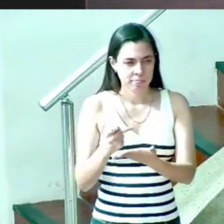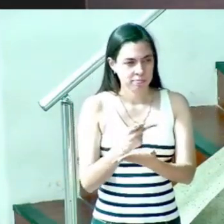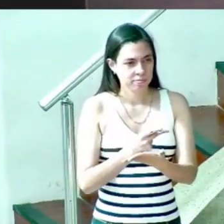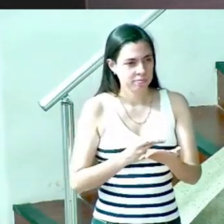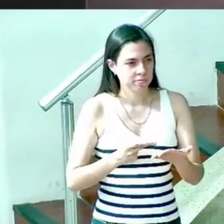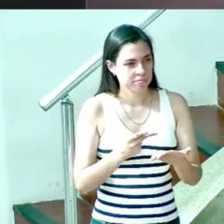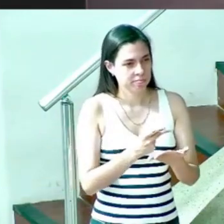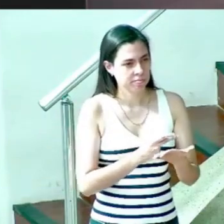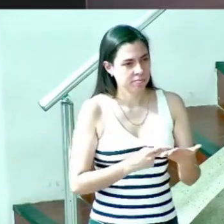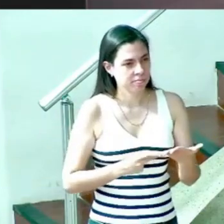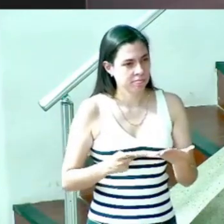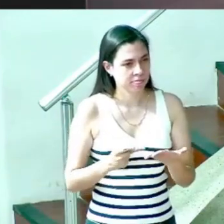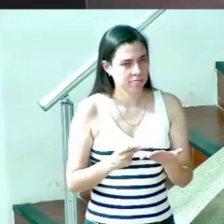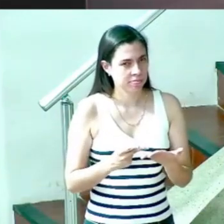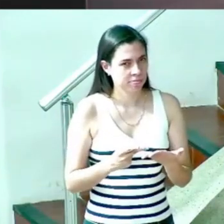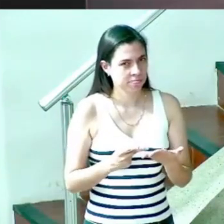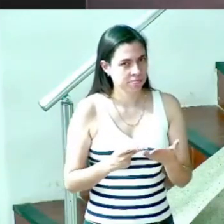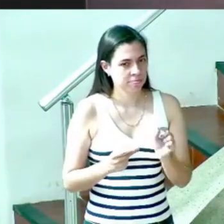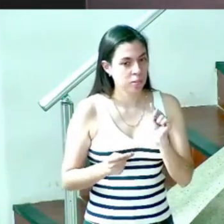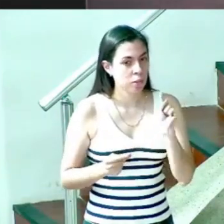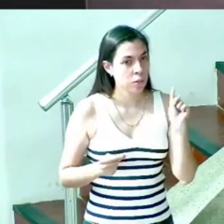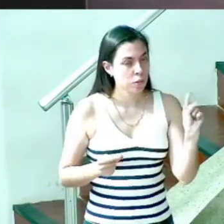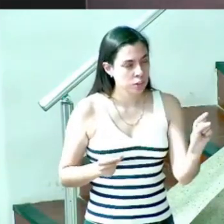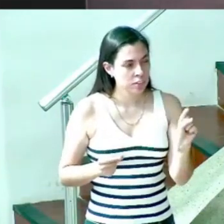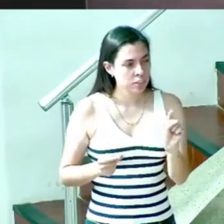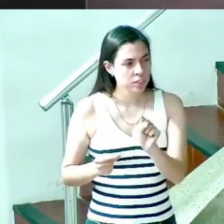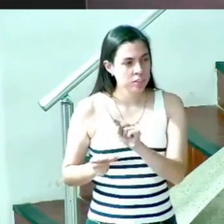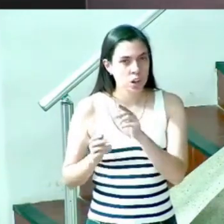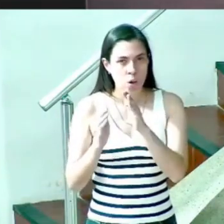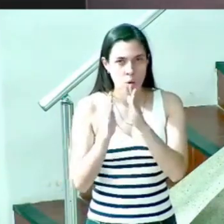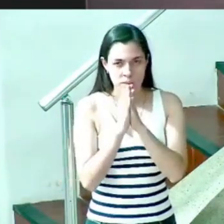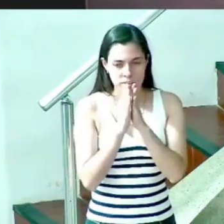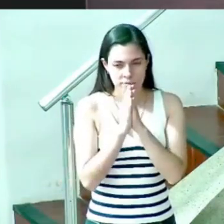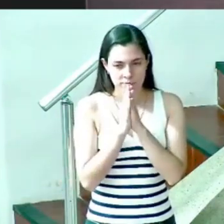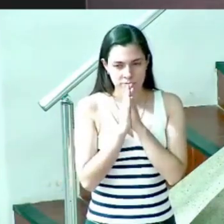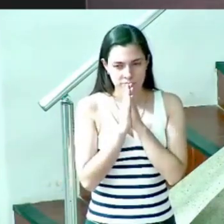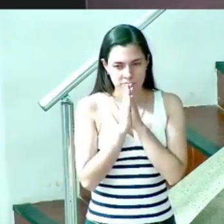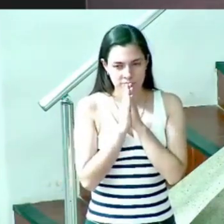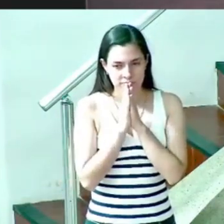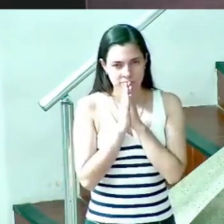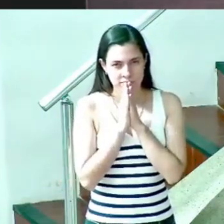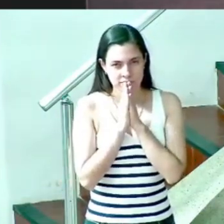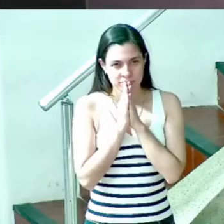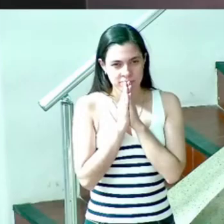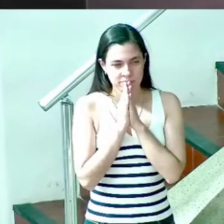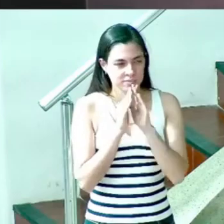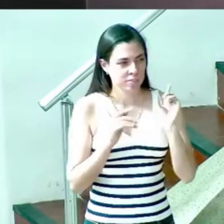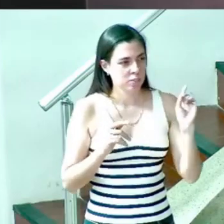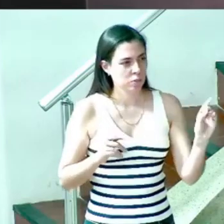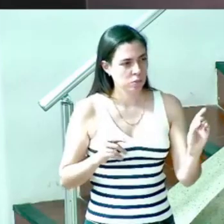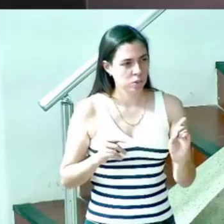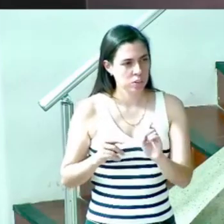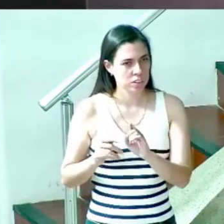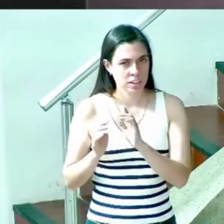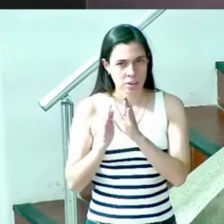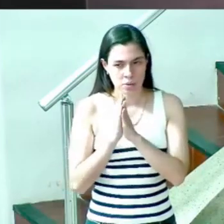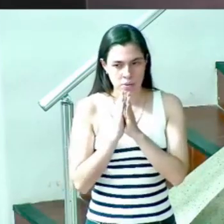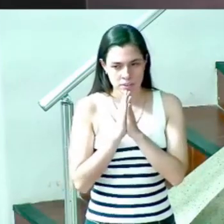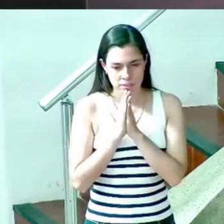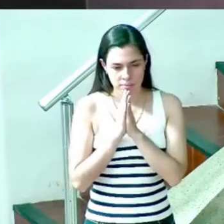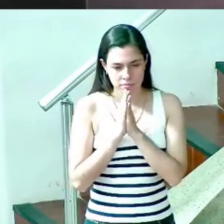façam um desenho de você mesmo orando, ok? Então, o primeiro desenho é você mesmo orando.